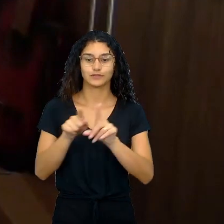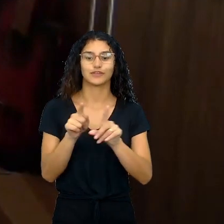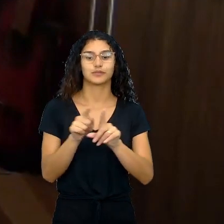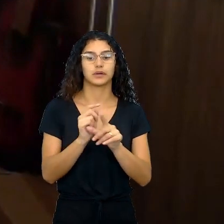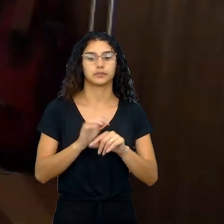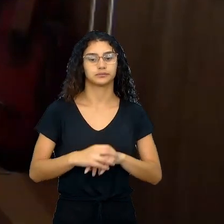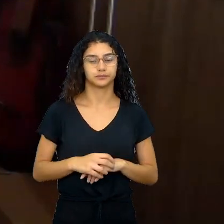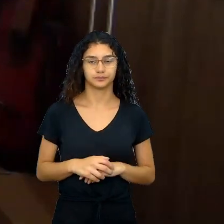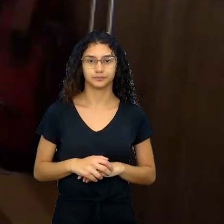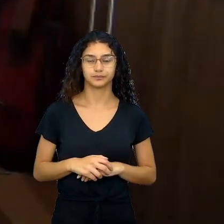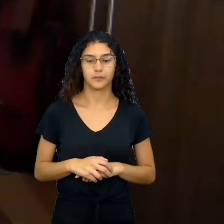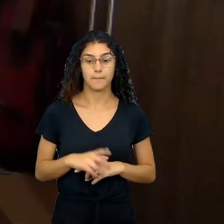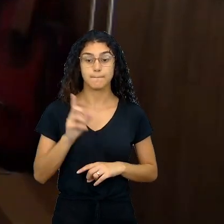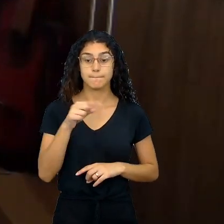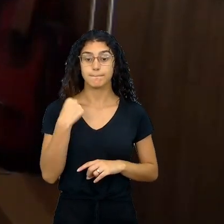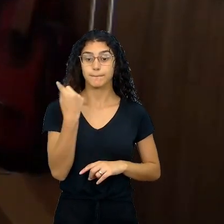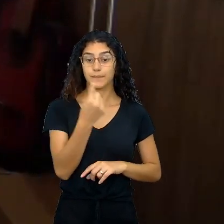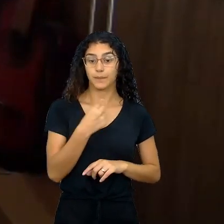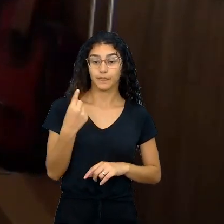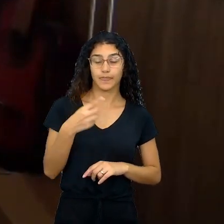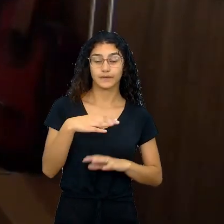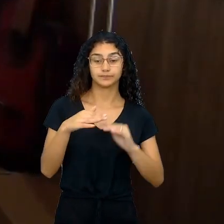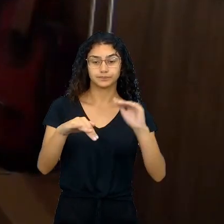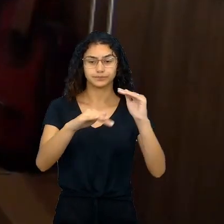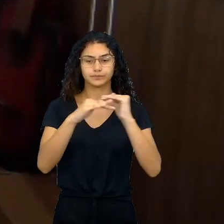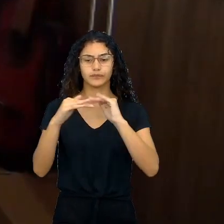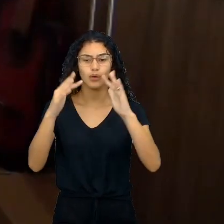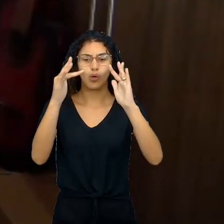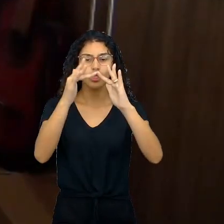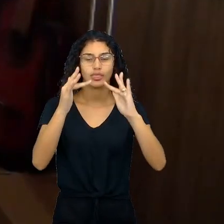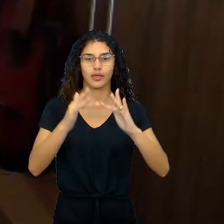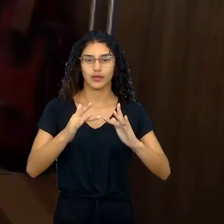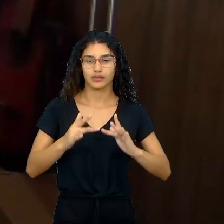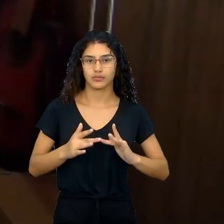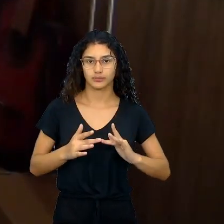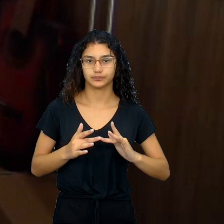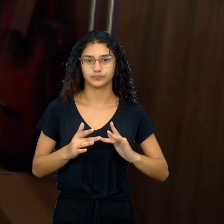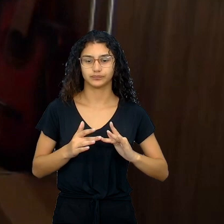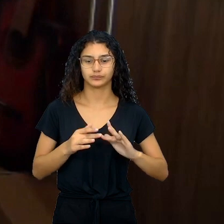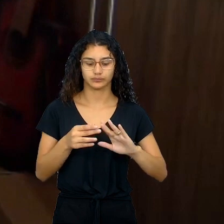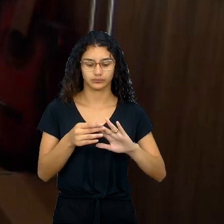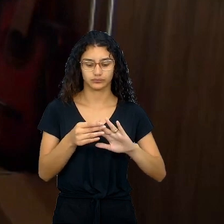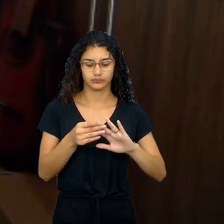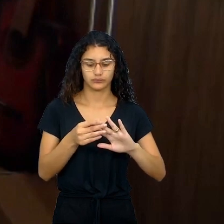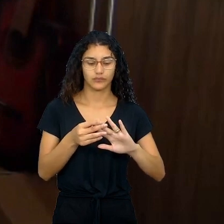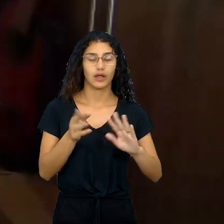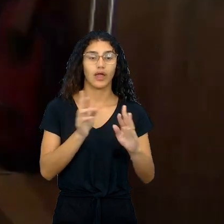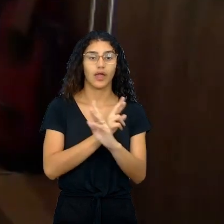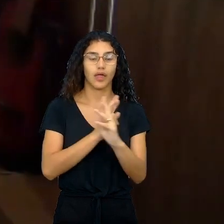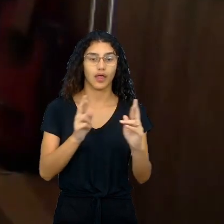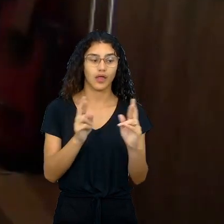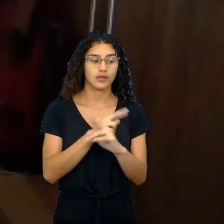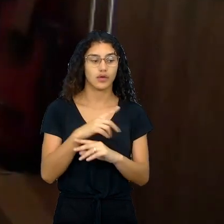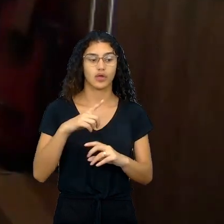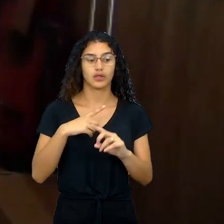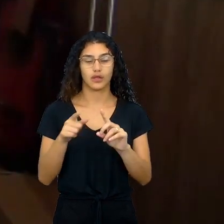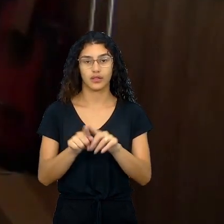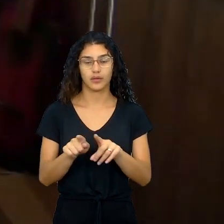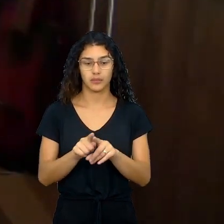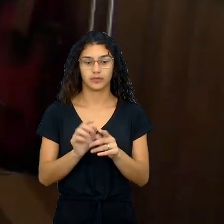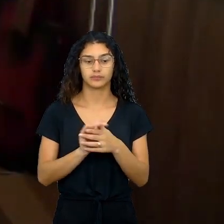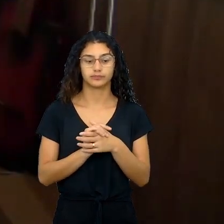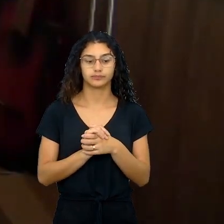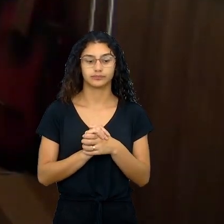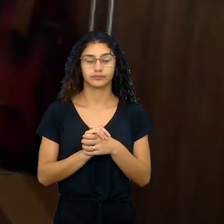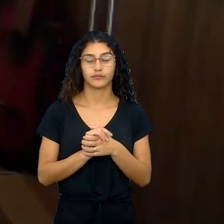emergência climática. É a gente estabelecer conexões, é a gente estabelecer relações de causa e de